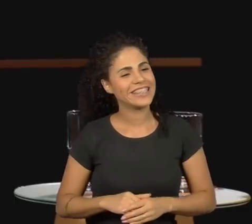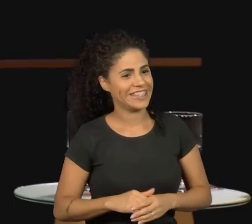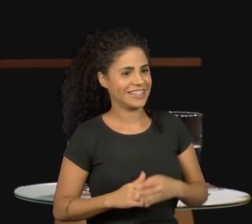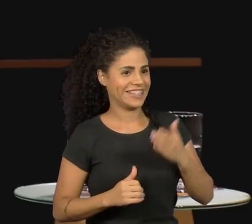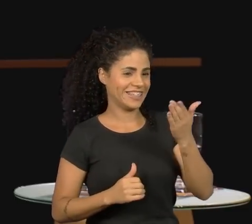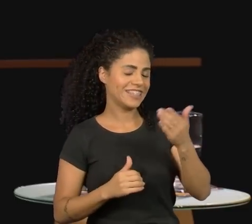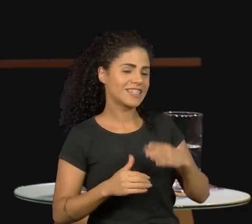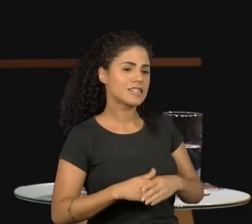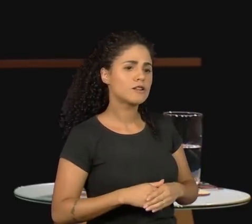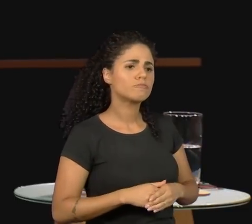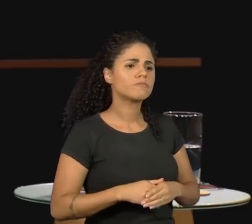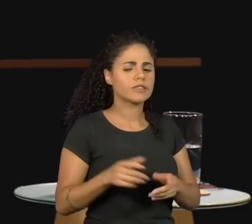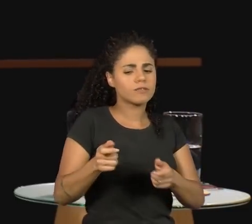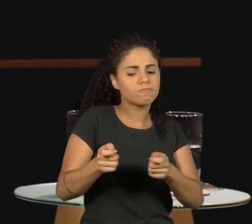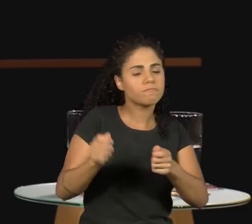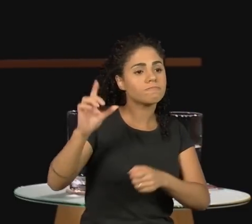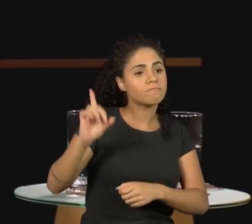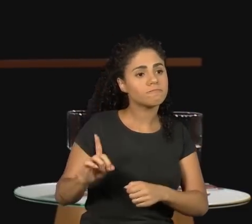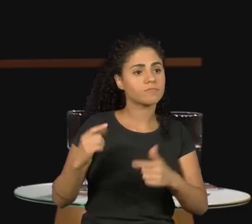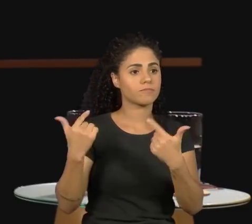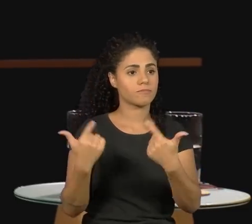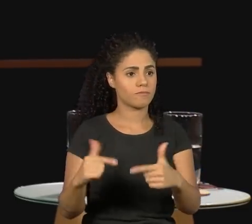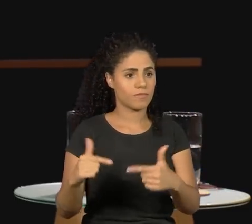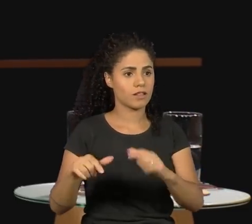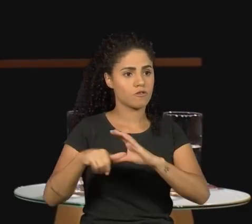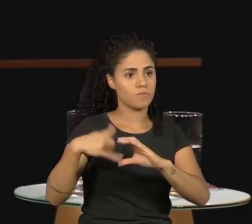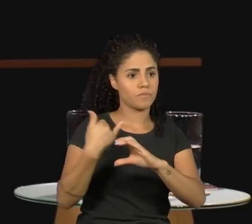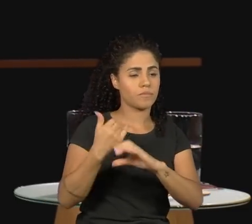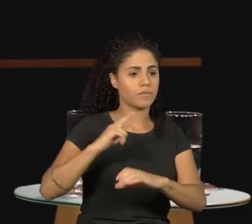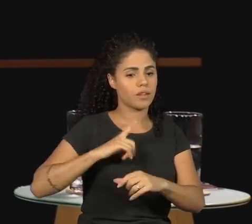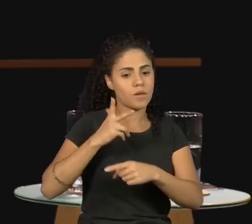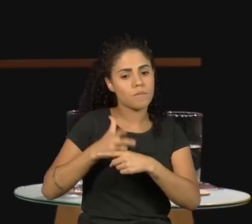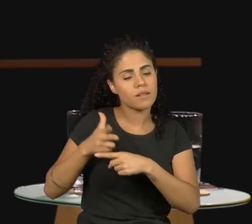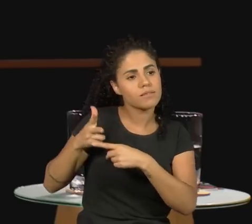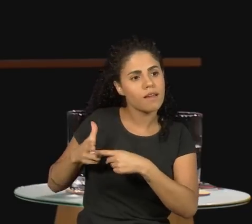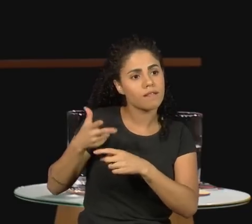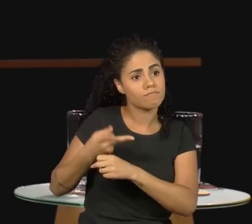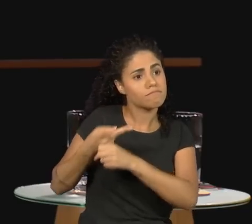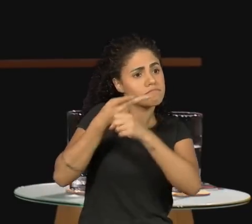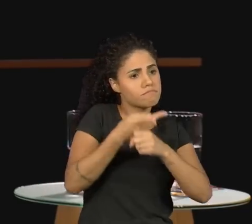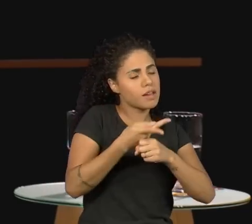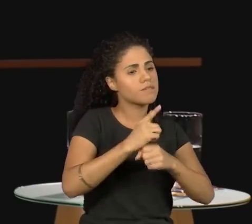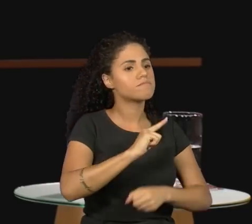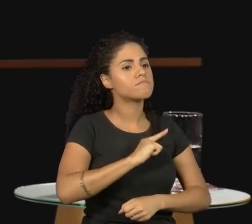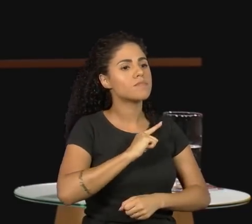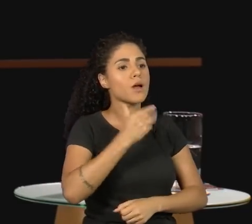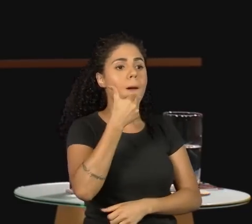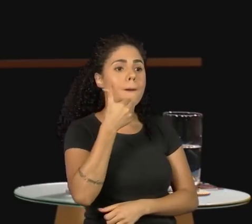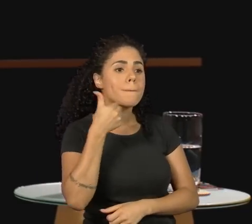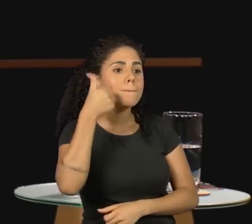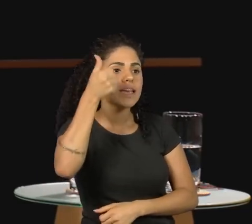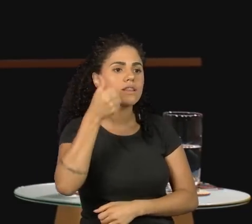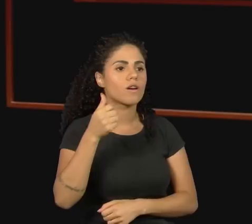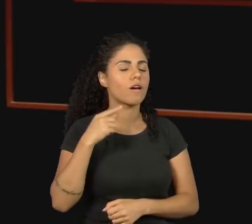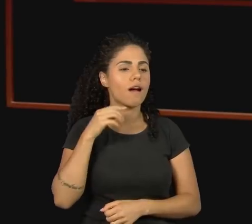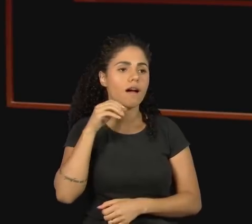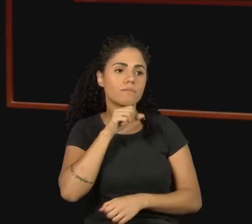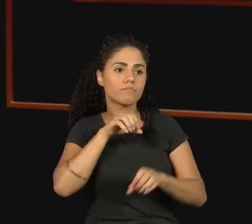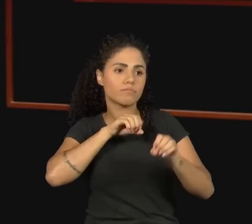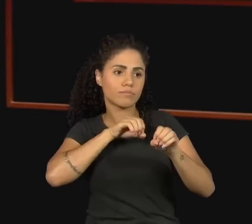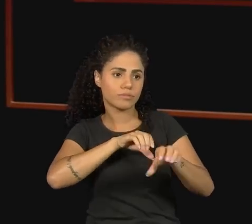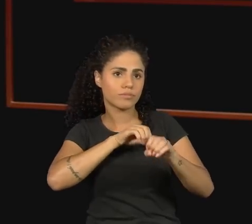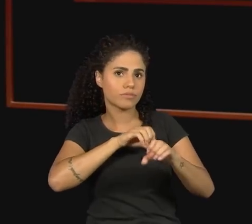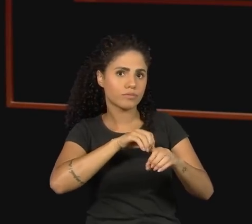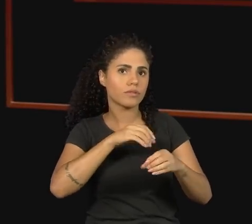Farjala, você dirigiu um trabalho que está no YouTube, uma série que foi premiada como melhor websérie educacional,